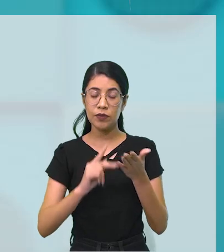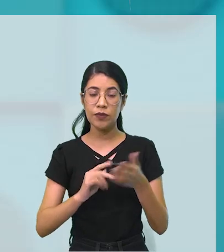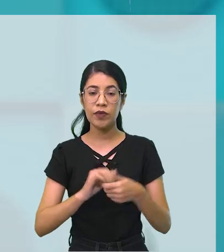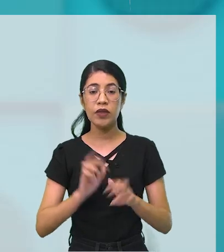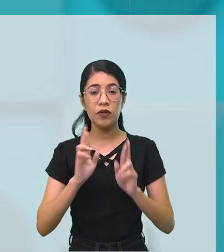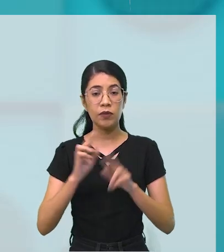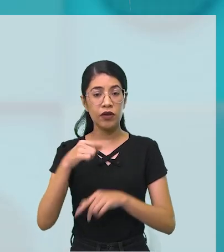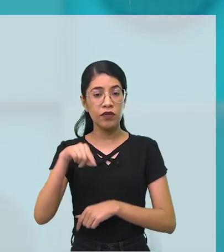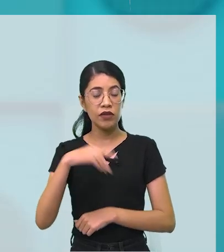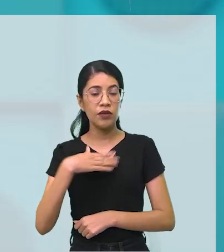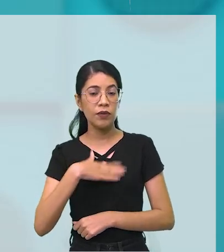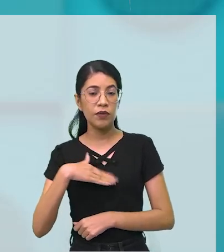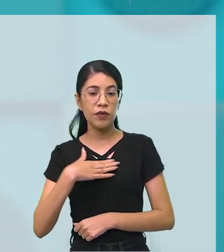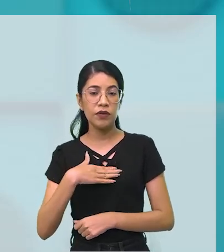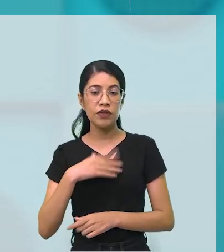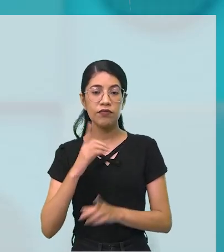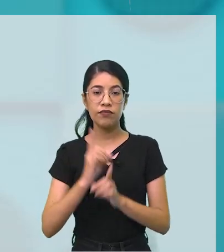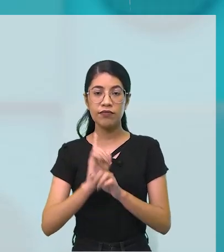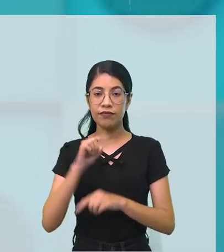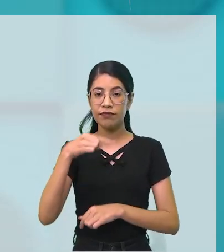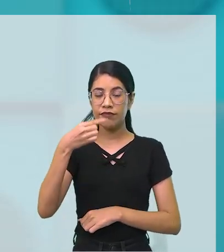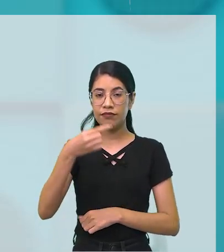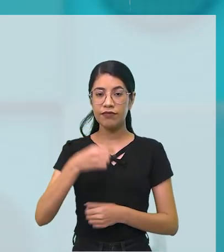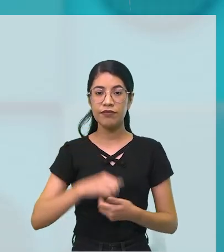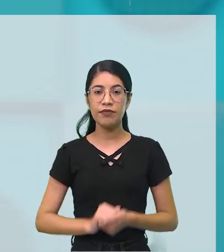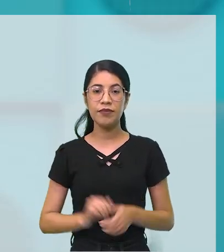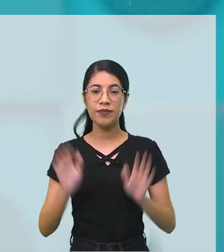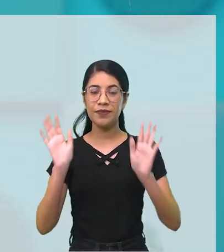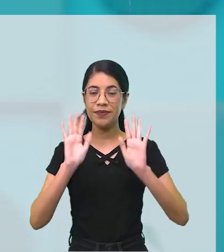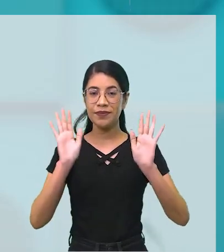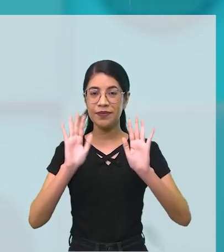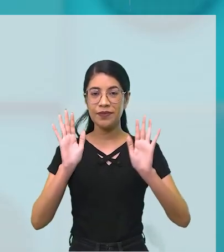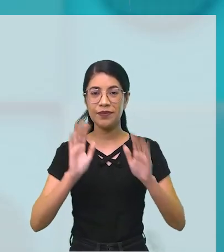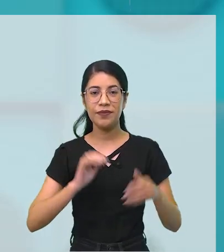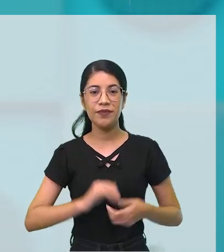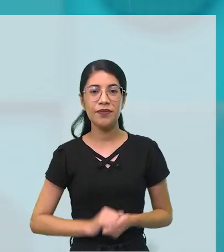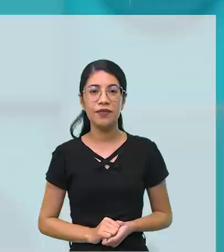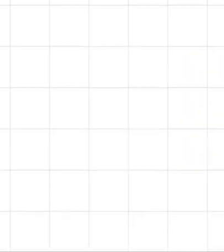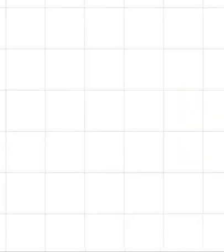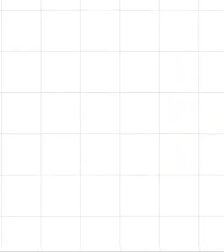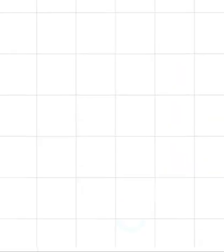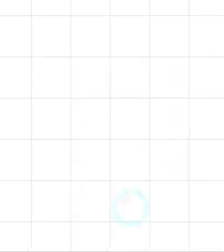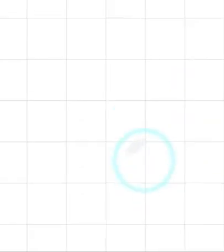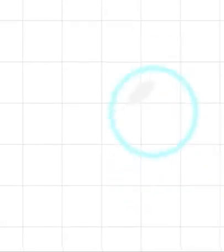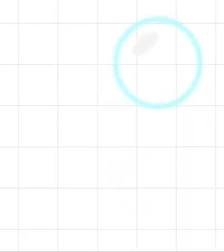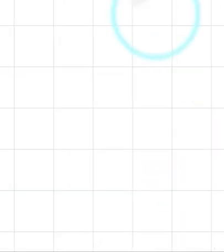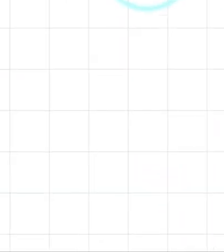Eu espero que vocês tenham gostado e até a próxima. Tchau, tchau!